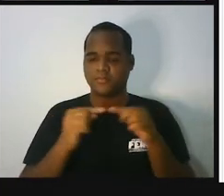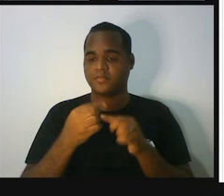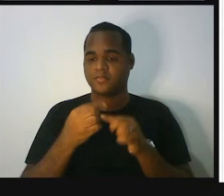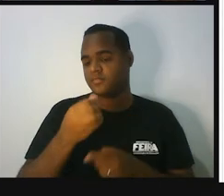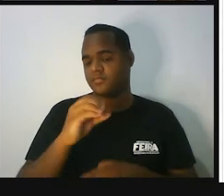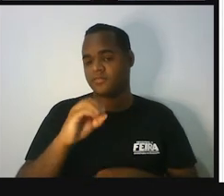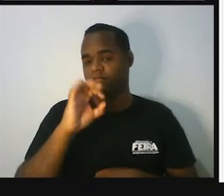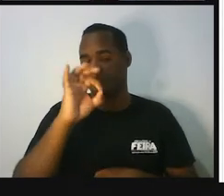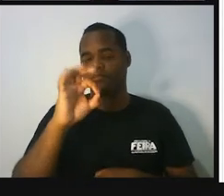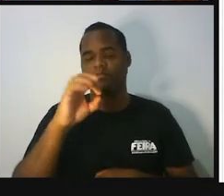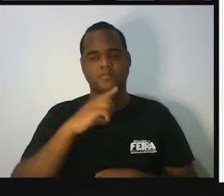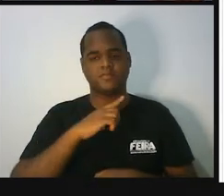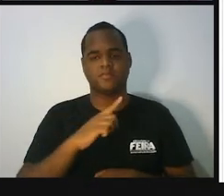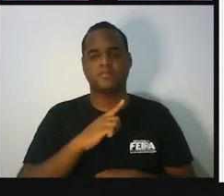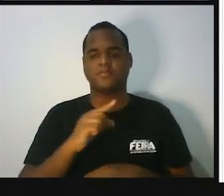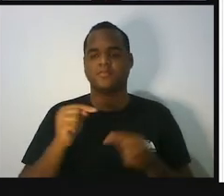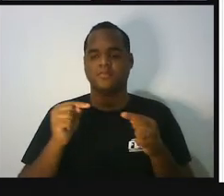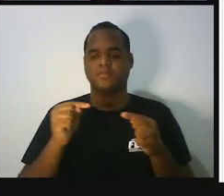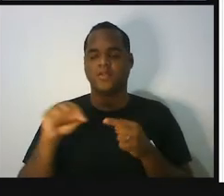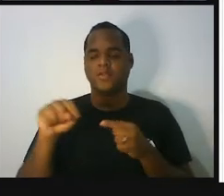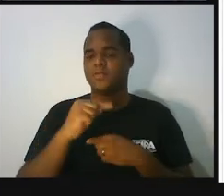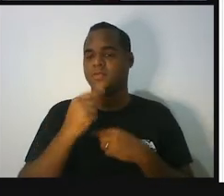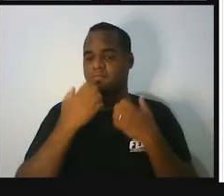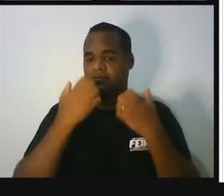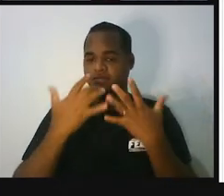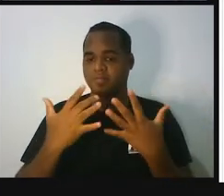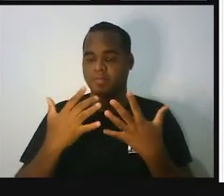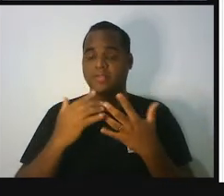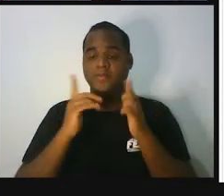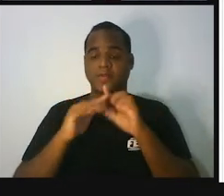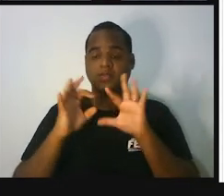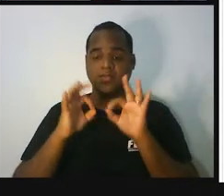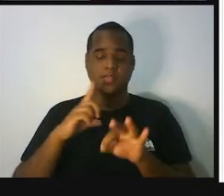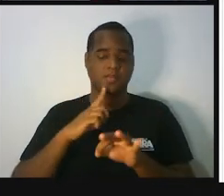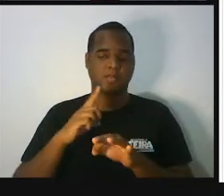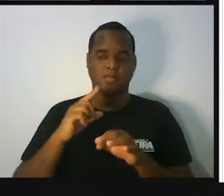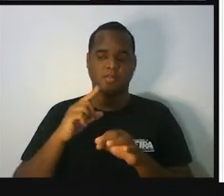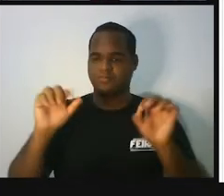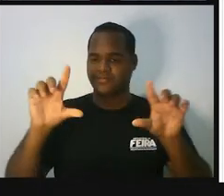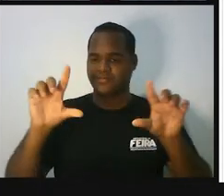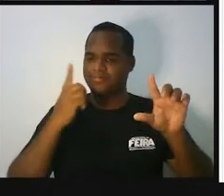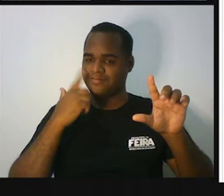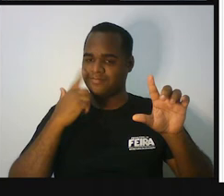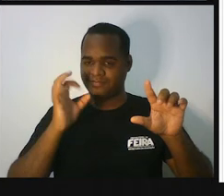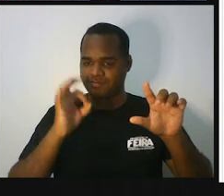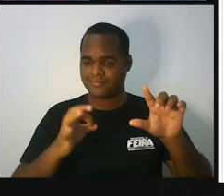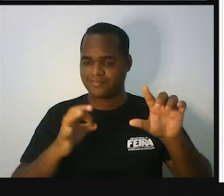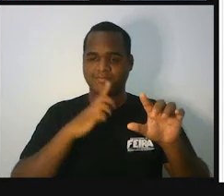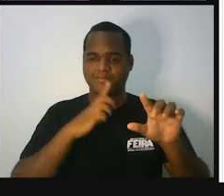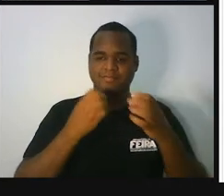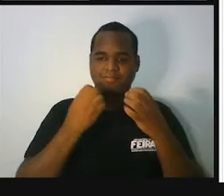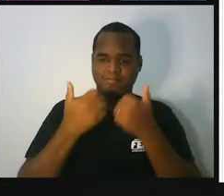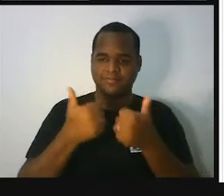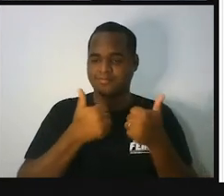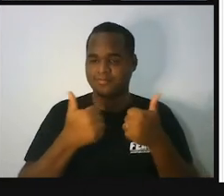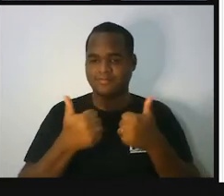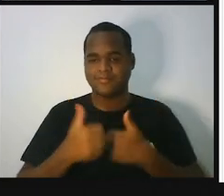60 graus, como a gente acabou de ver aqui na tela. Certo?